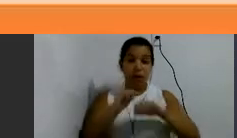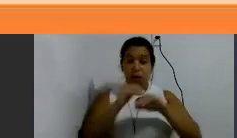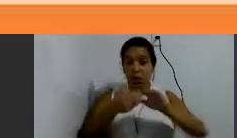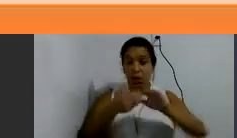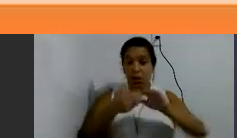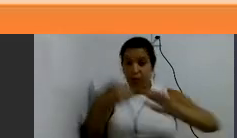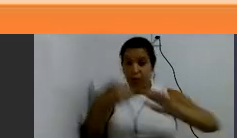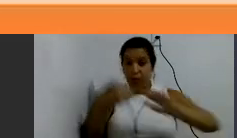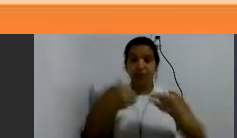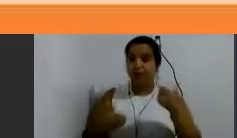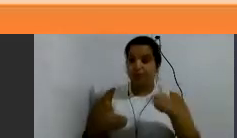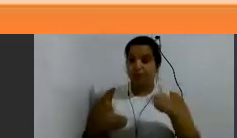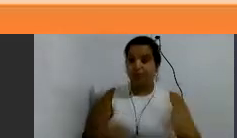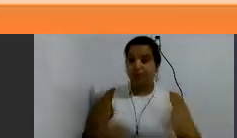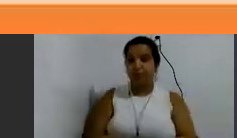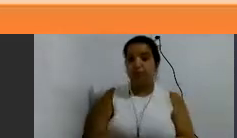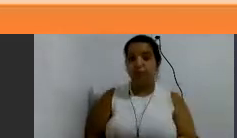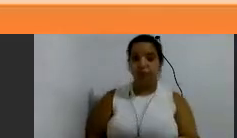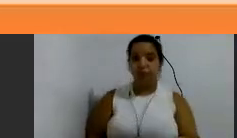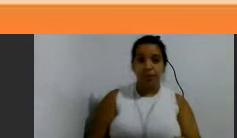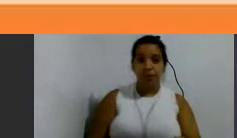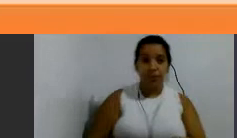não é essa daqui.